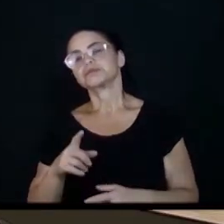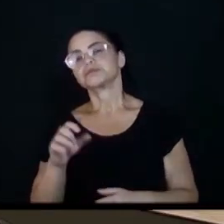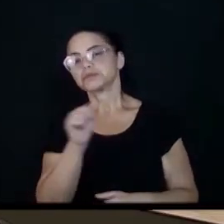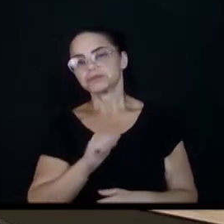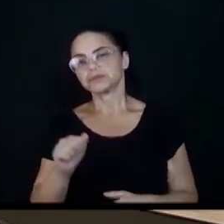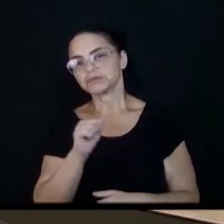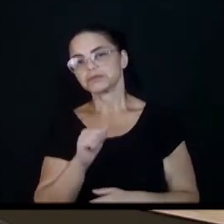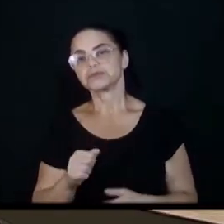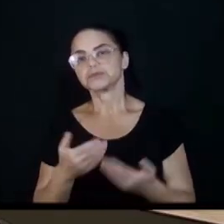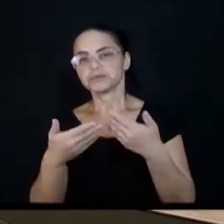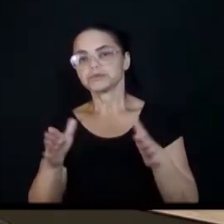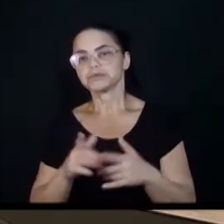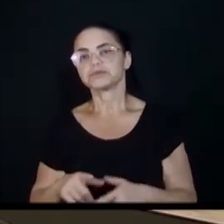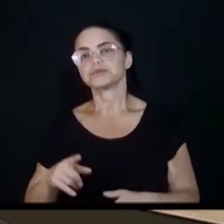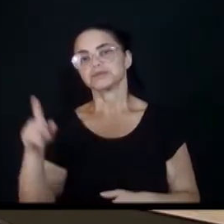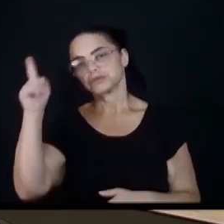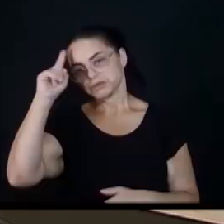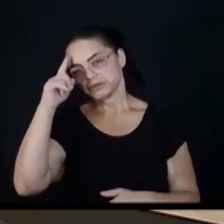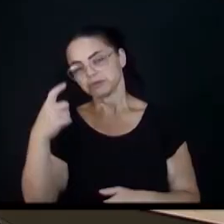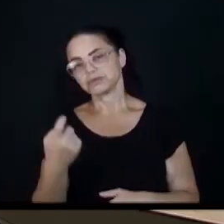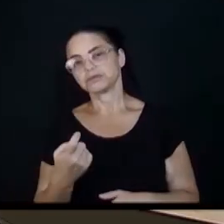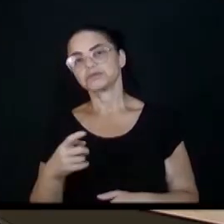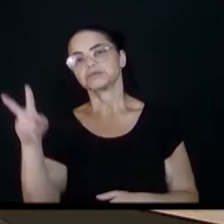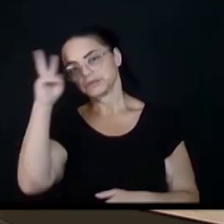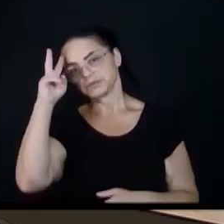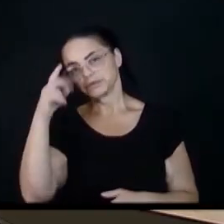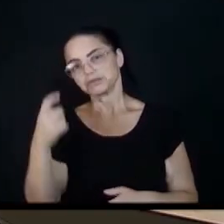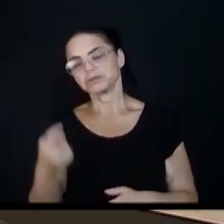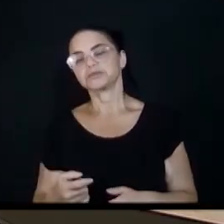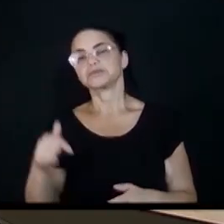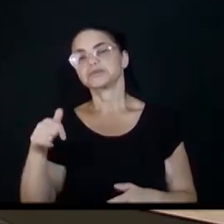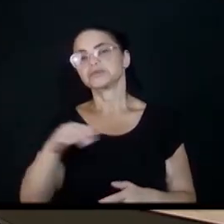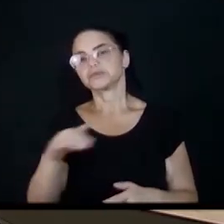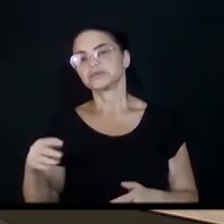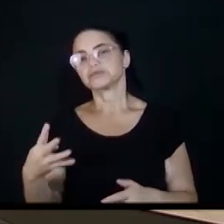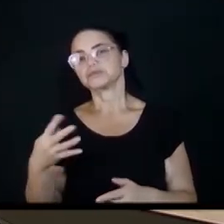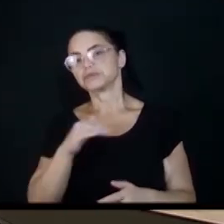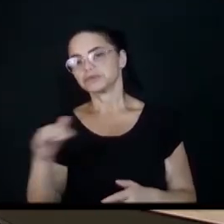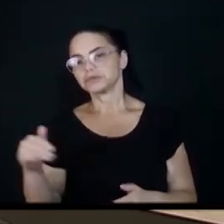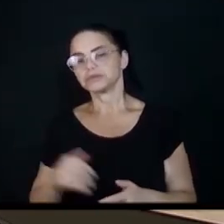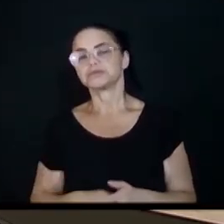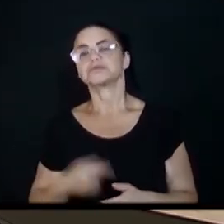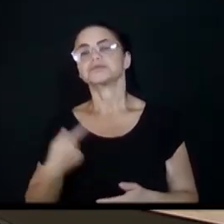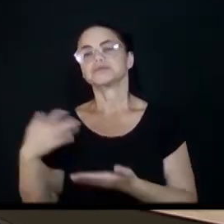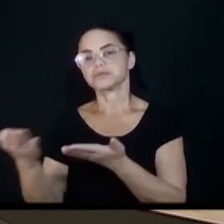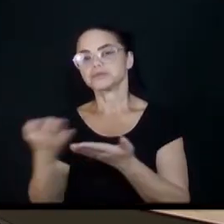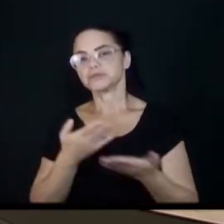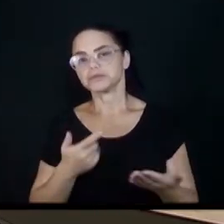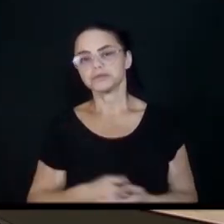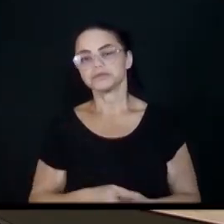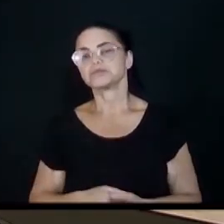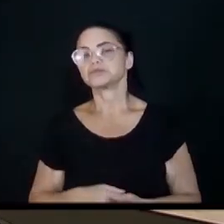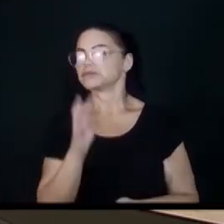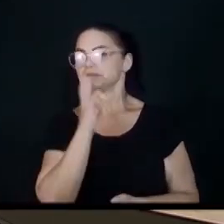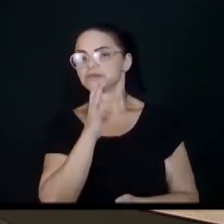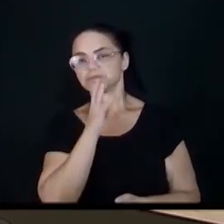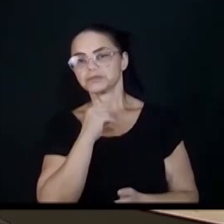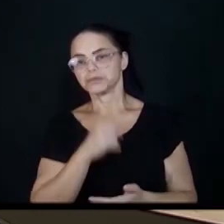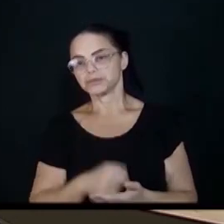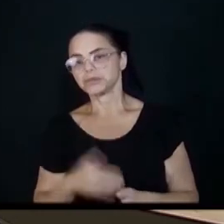os dias de segunda a sexta, das 7h30 às 4h30. E todos são bem-vindos a virem conhecer,